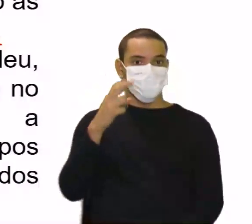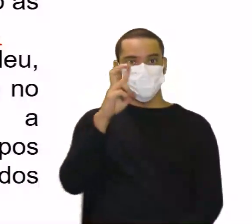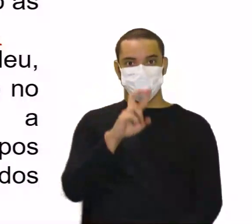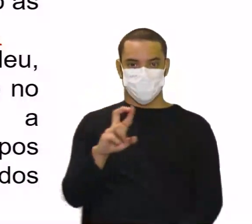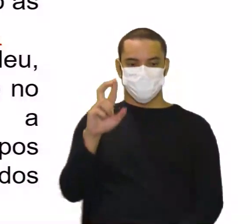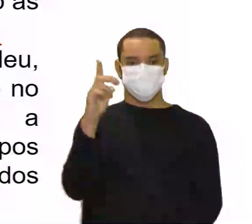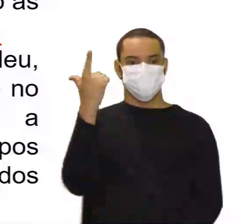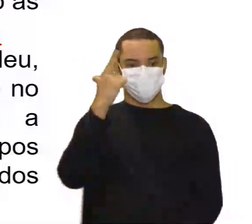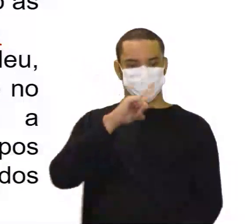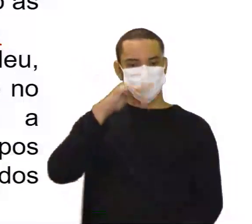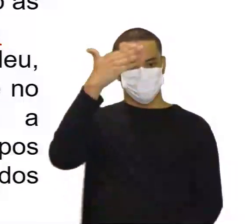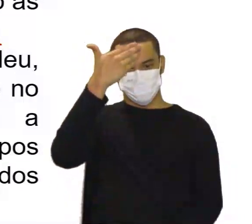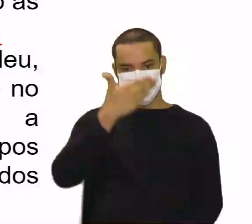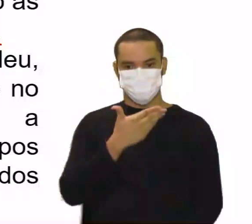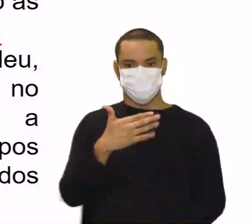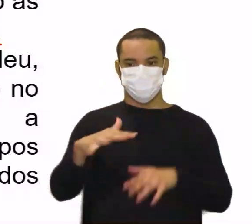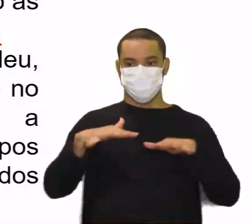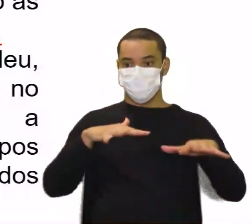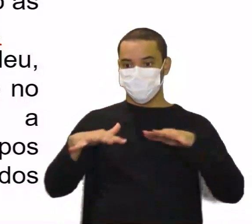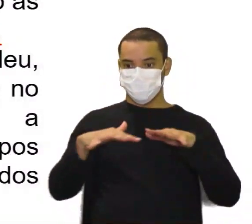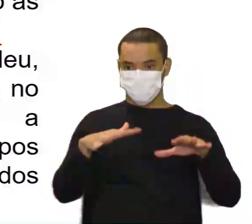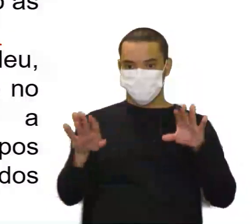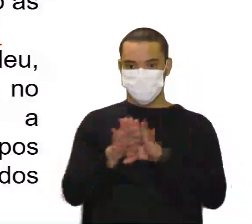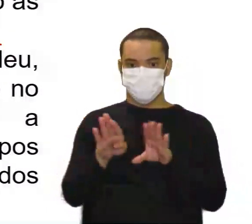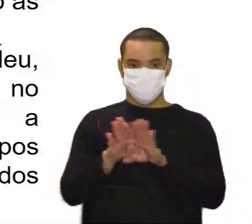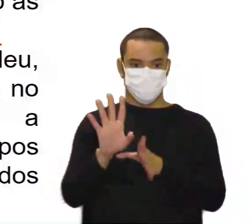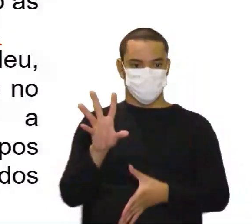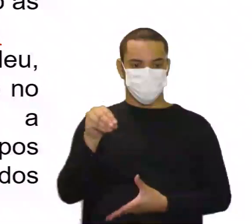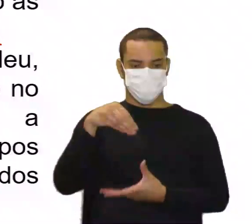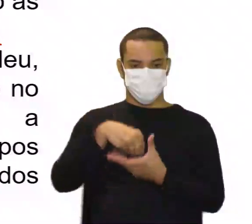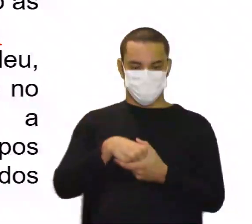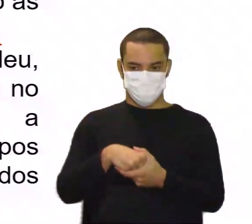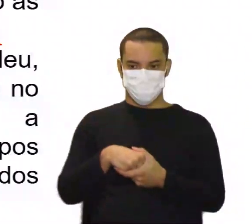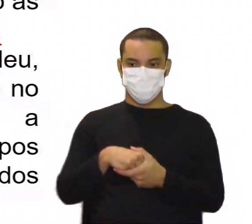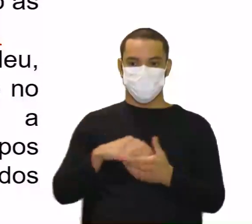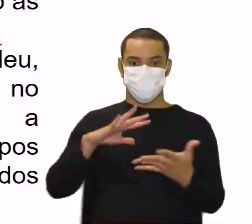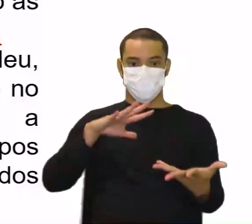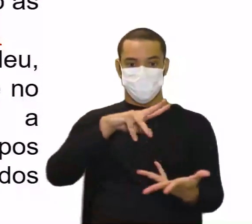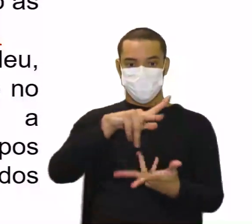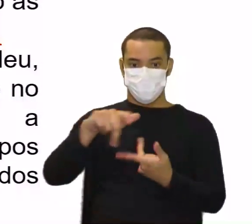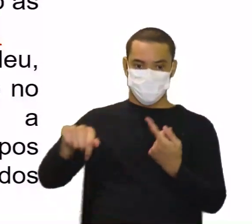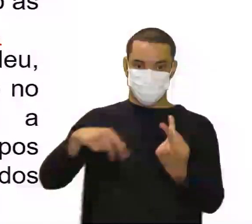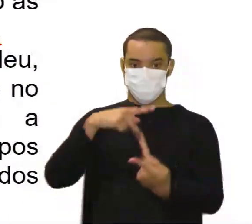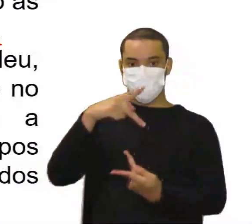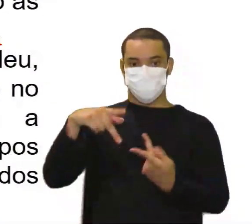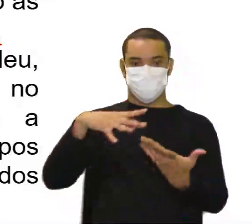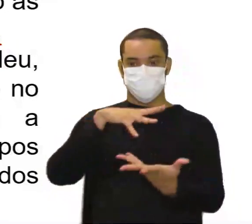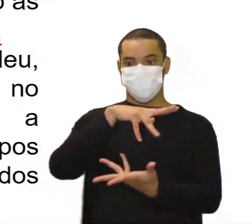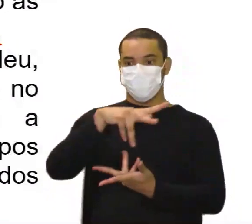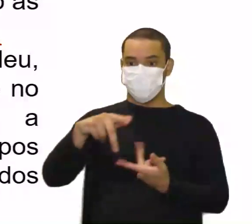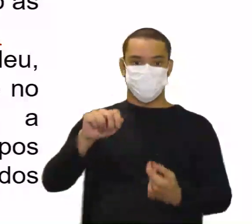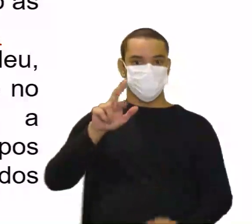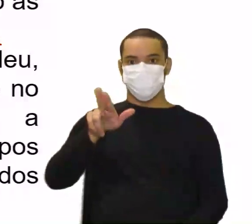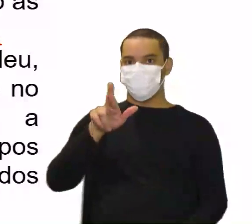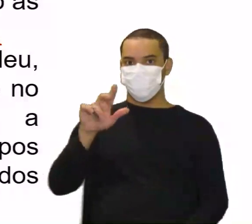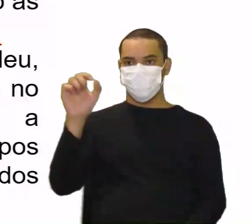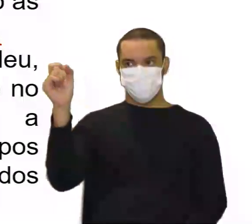ele conseguiu comprovar o movimento aí dessas, que a Terra girava e não o